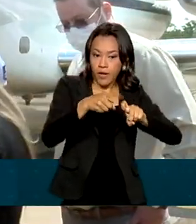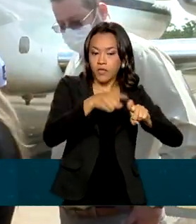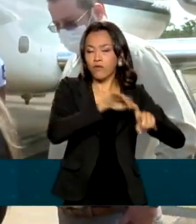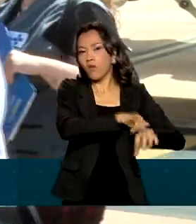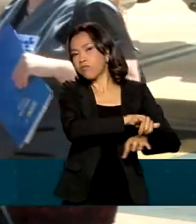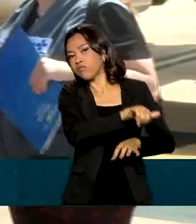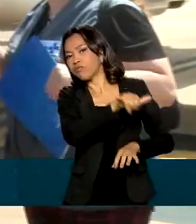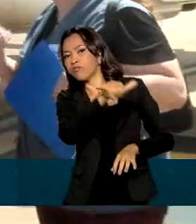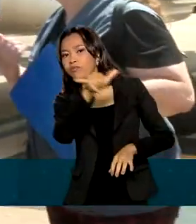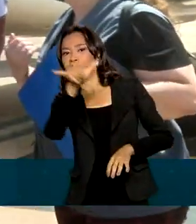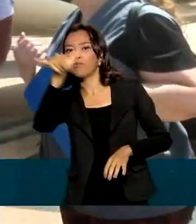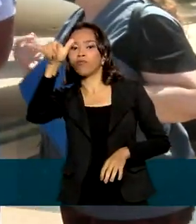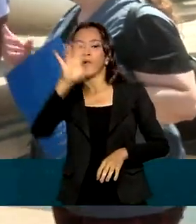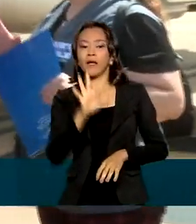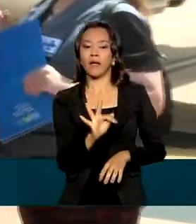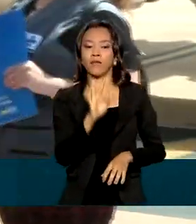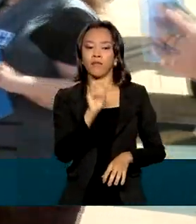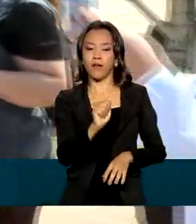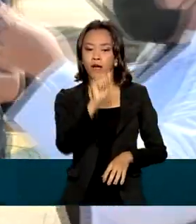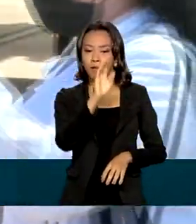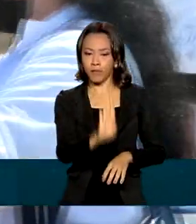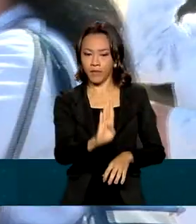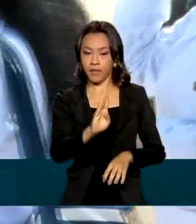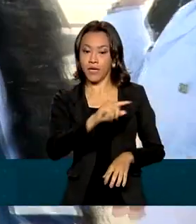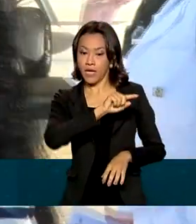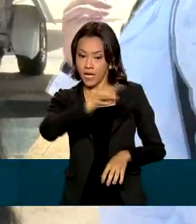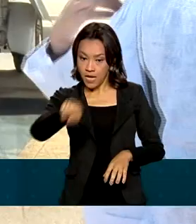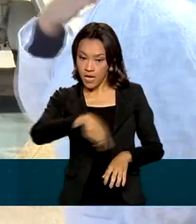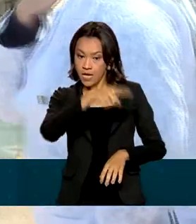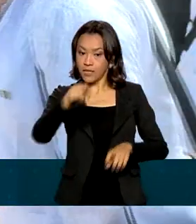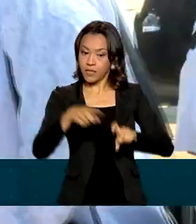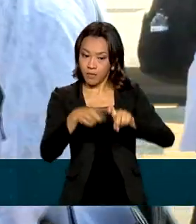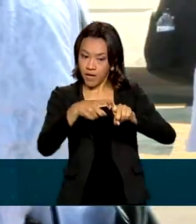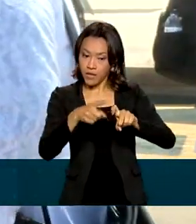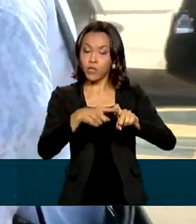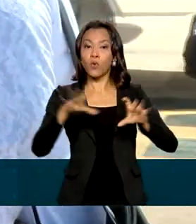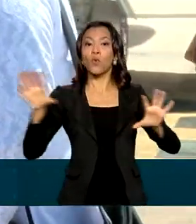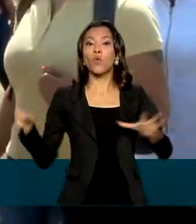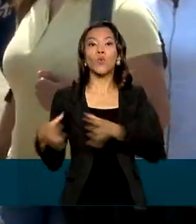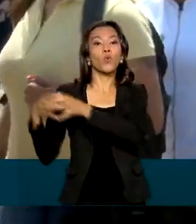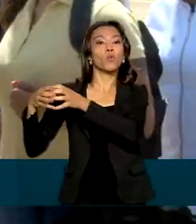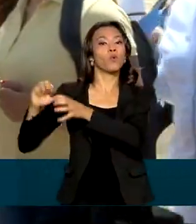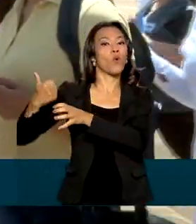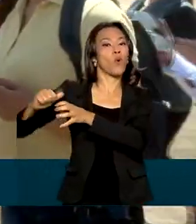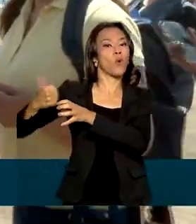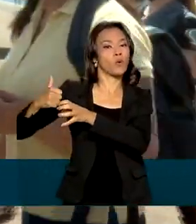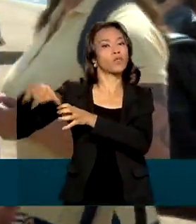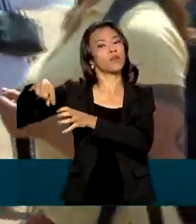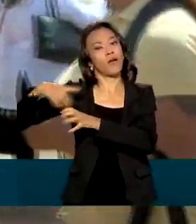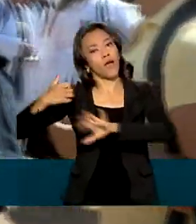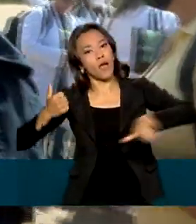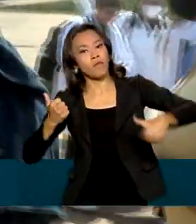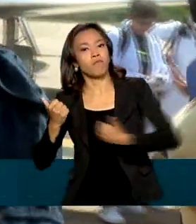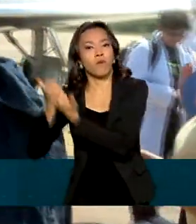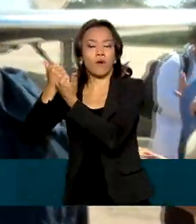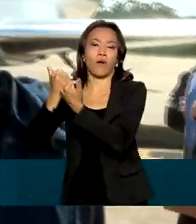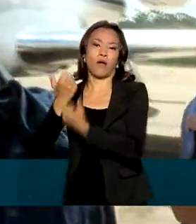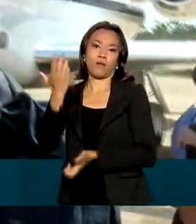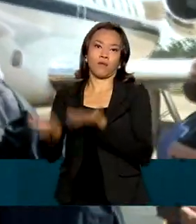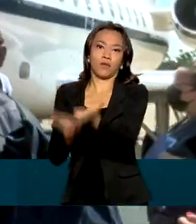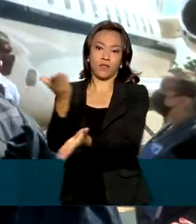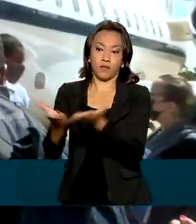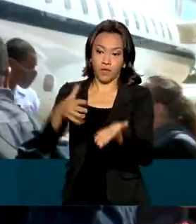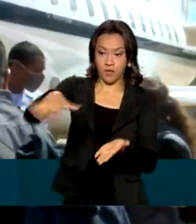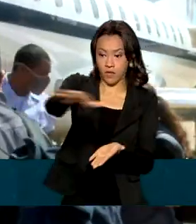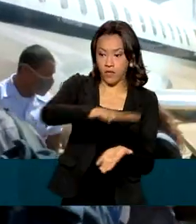da Força Aérea Brasileira. Eles se juntaram a outros 11 médicos que vão reforçar o atendimento à